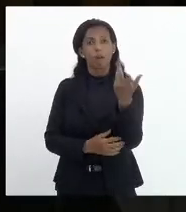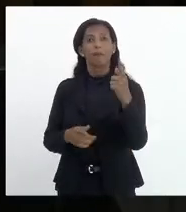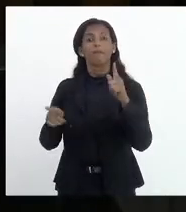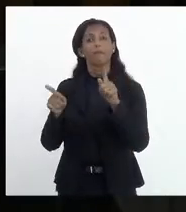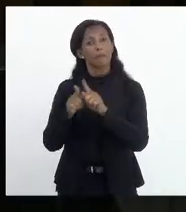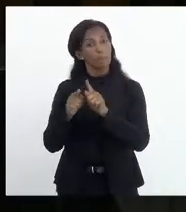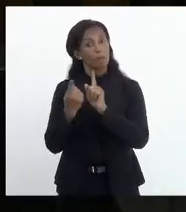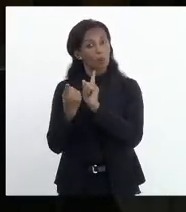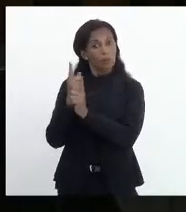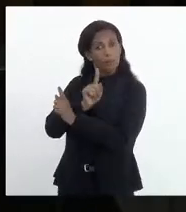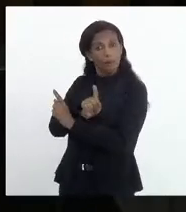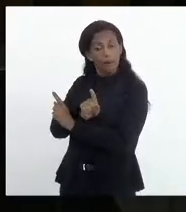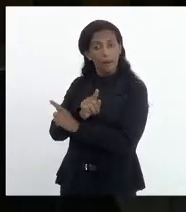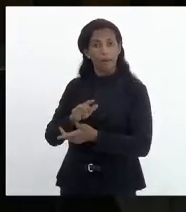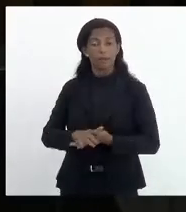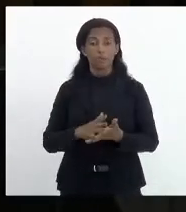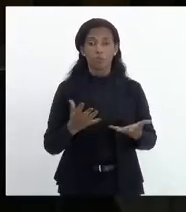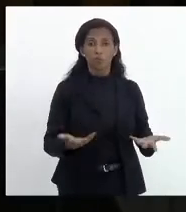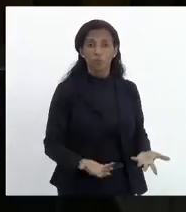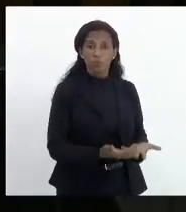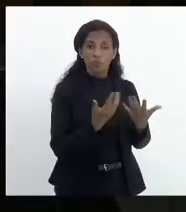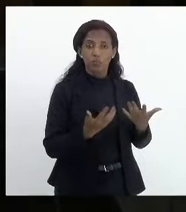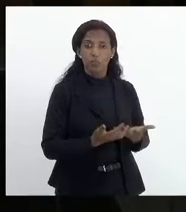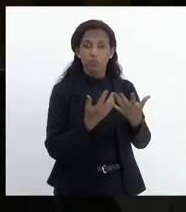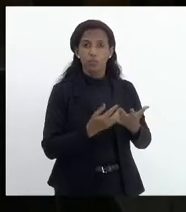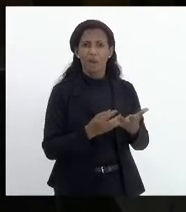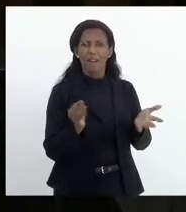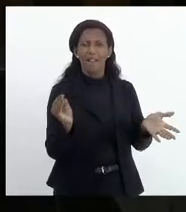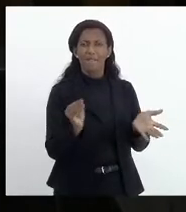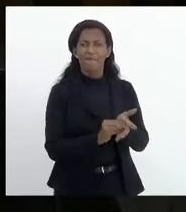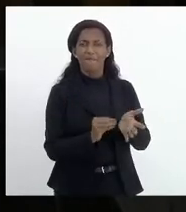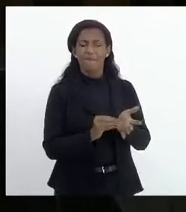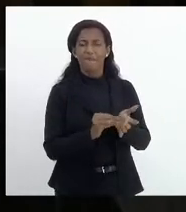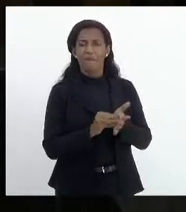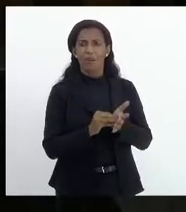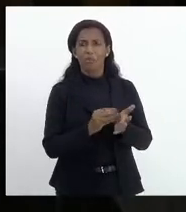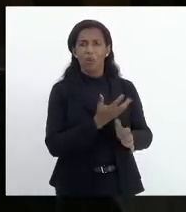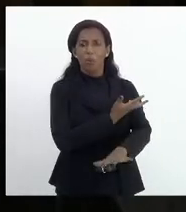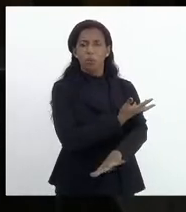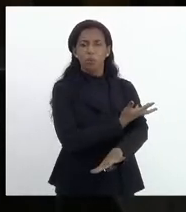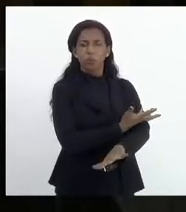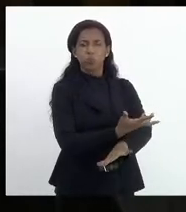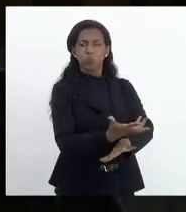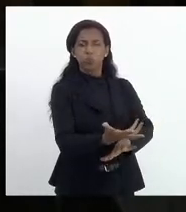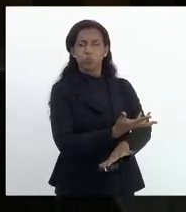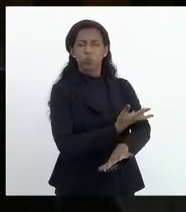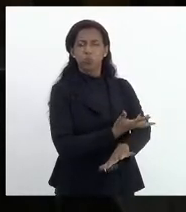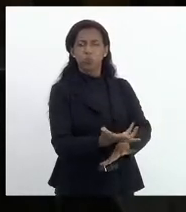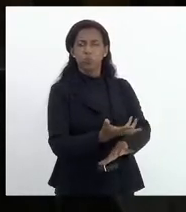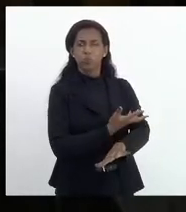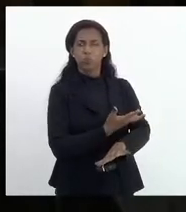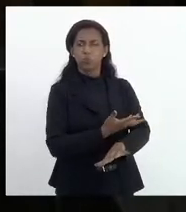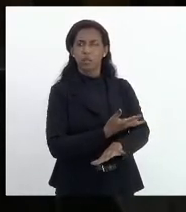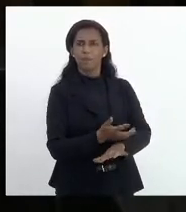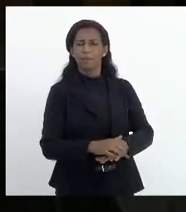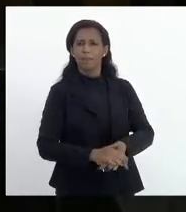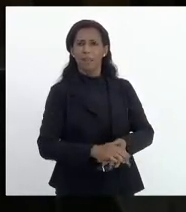pelo contrário do incentivo ao desmatamento que este governo produziu